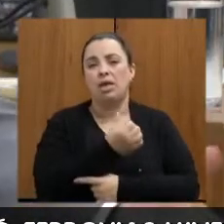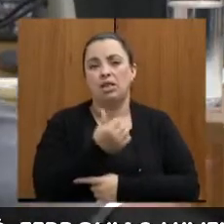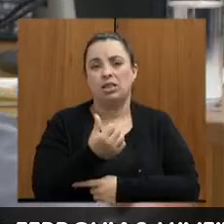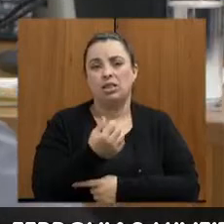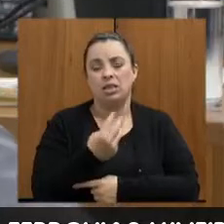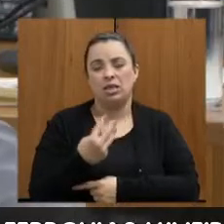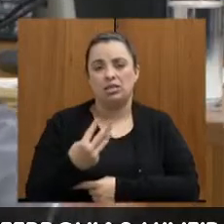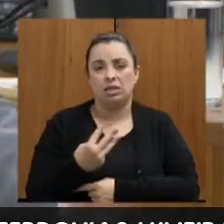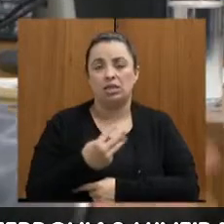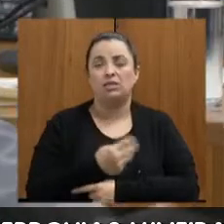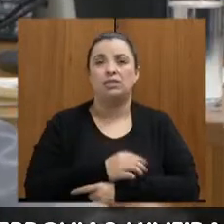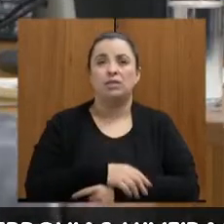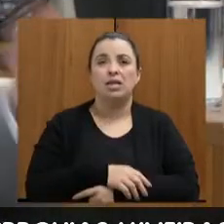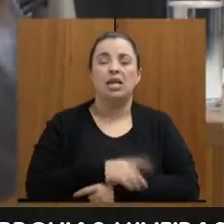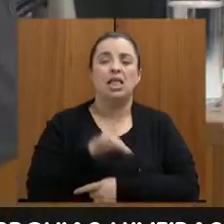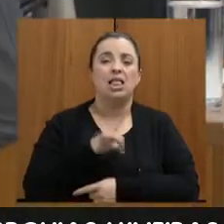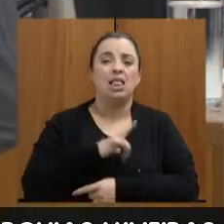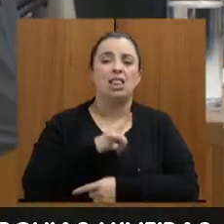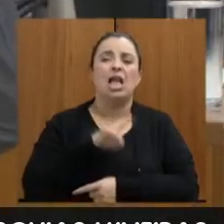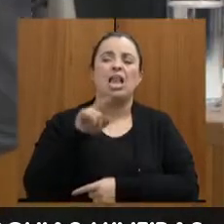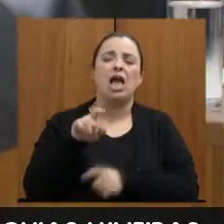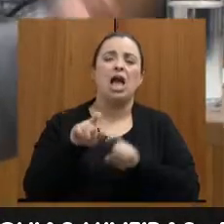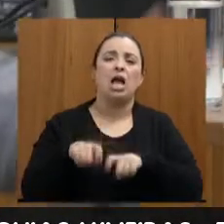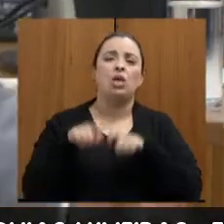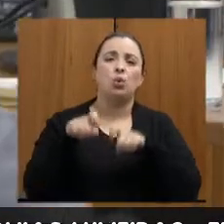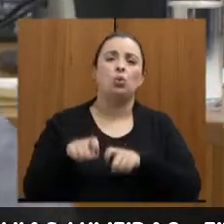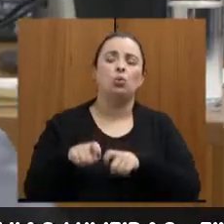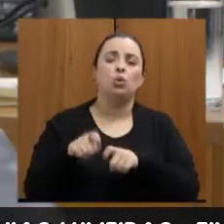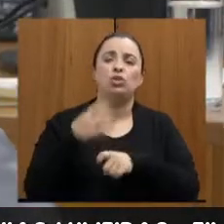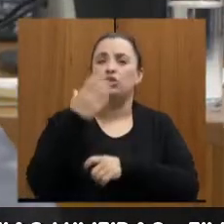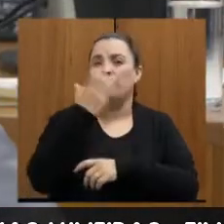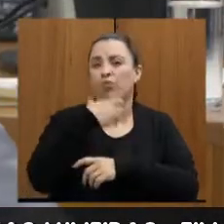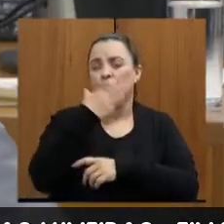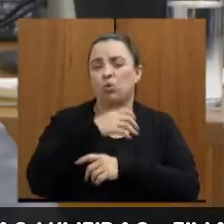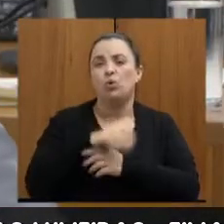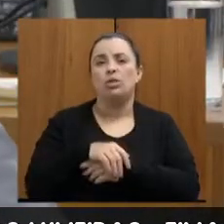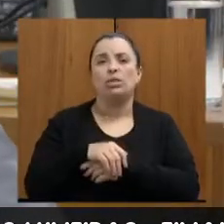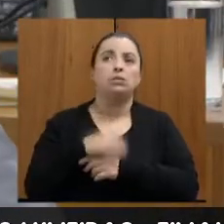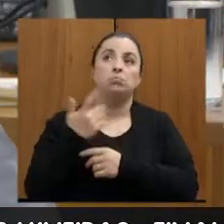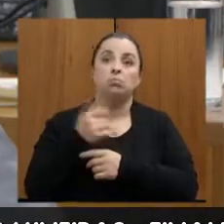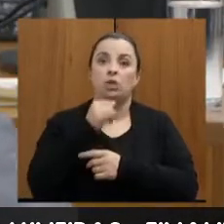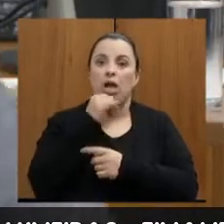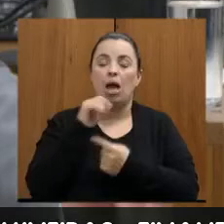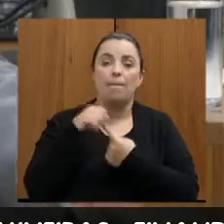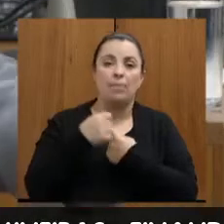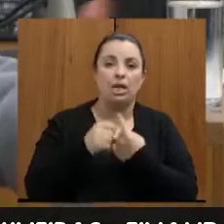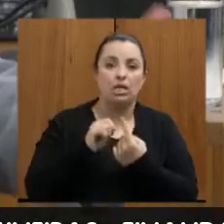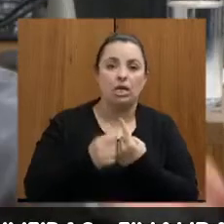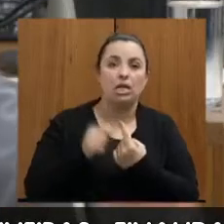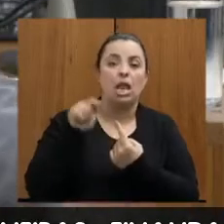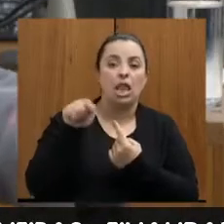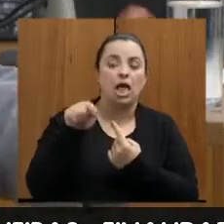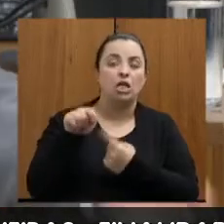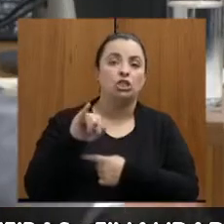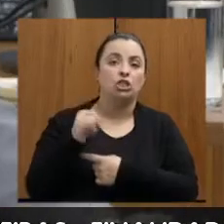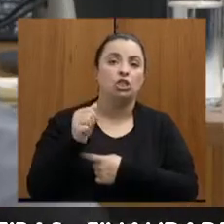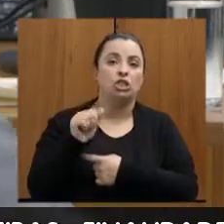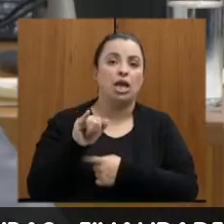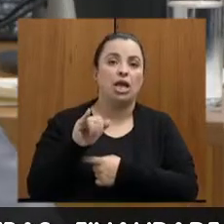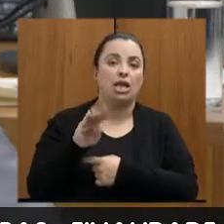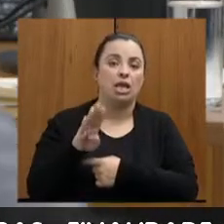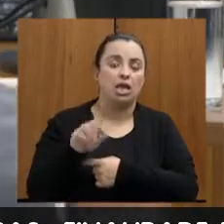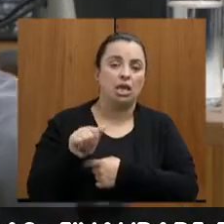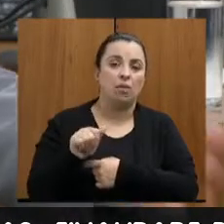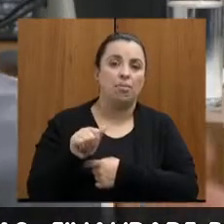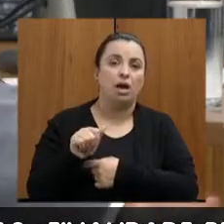são frutas fruticultura a banana né Sai da Jaíba e felizmente